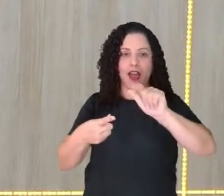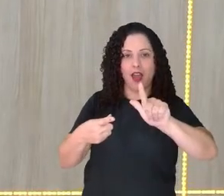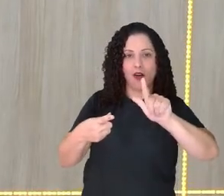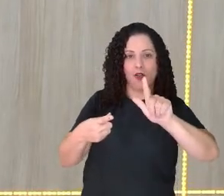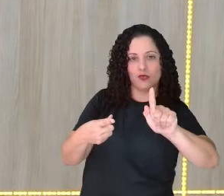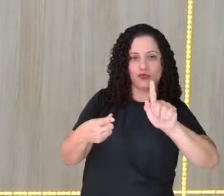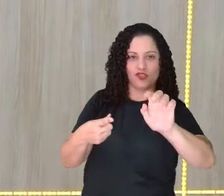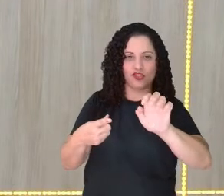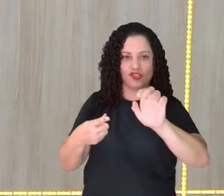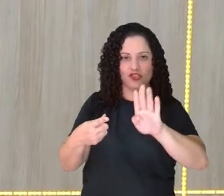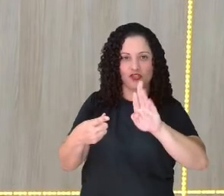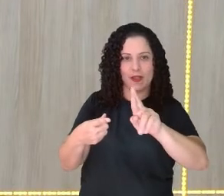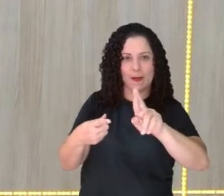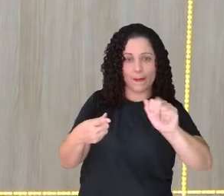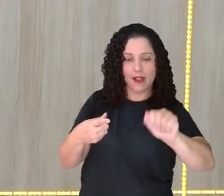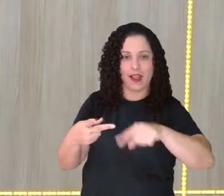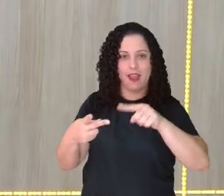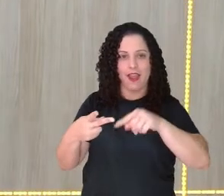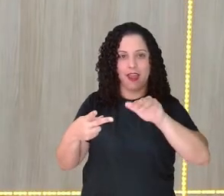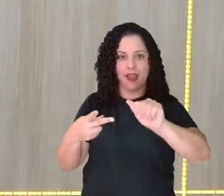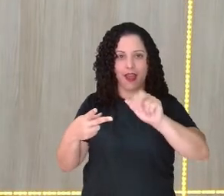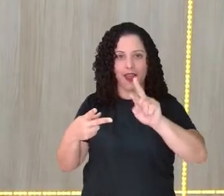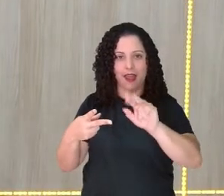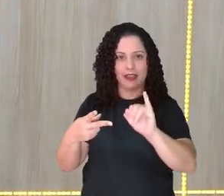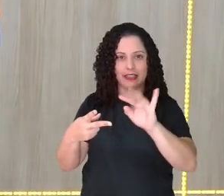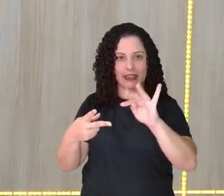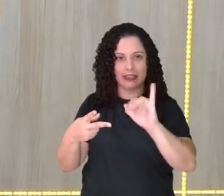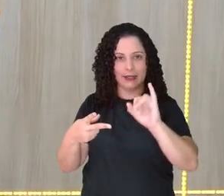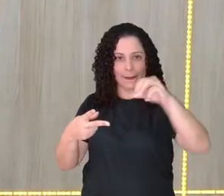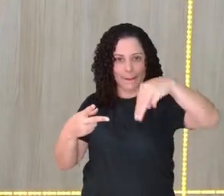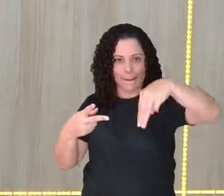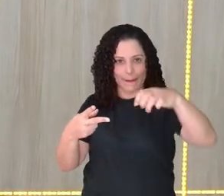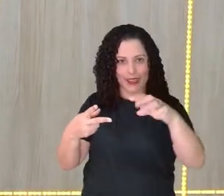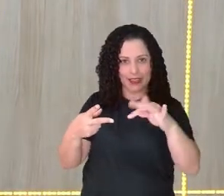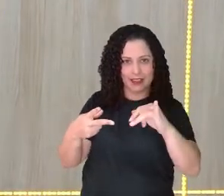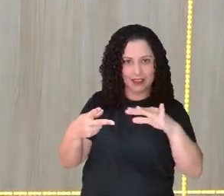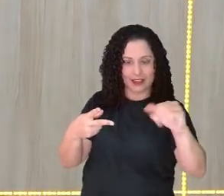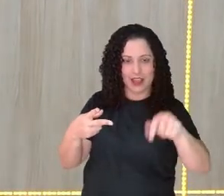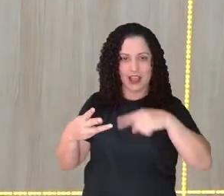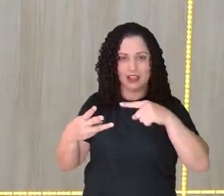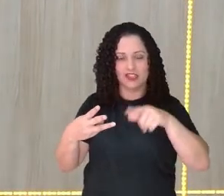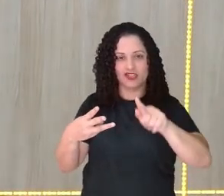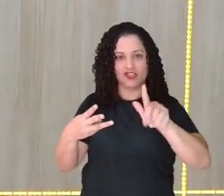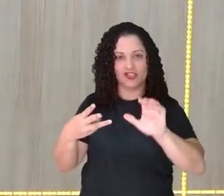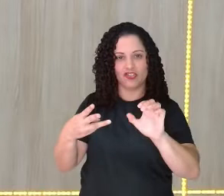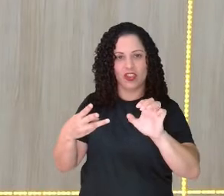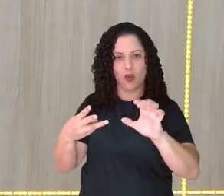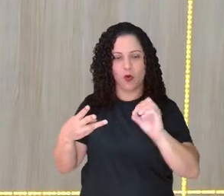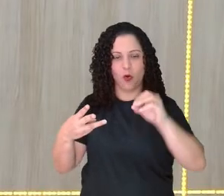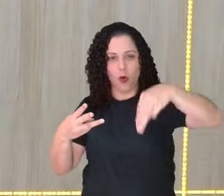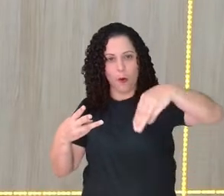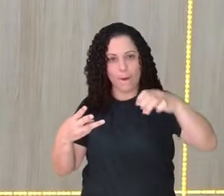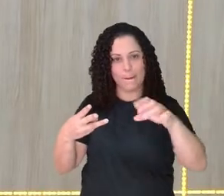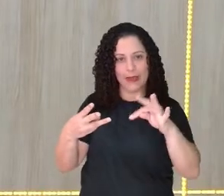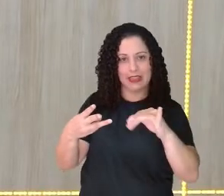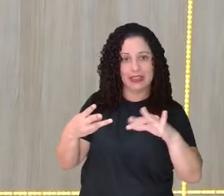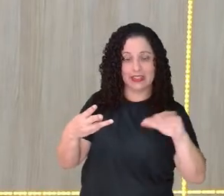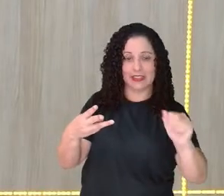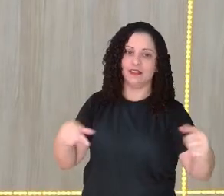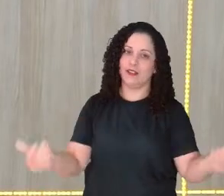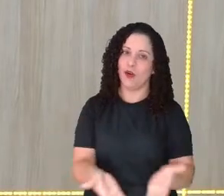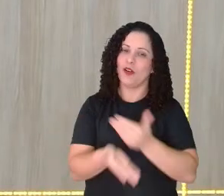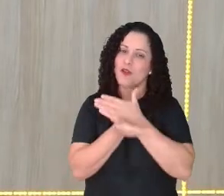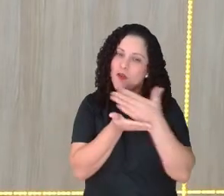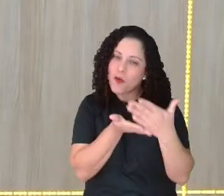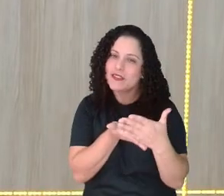gente tem a geometria, certo? Então, a parte algébrica vocês vão começar a vivenciar nesse ano também,